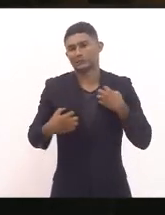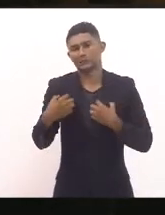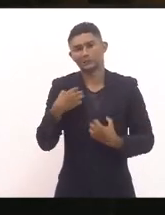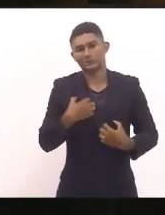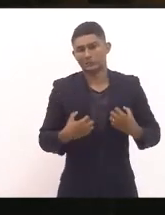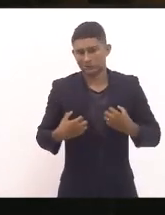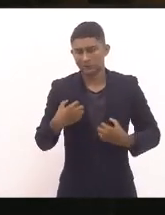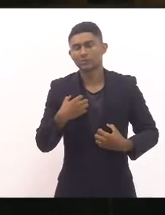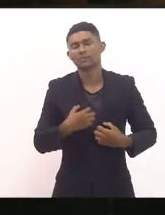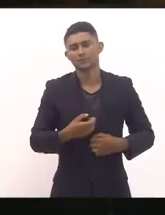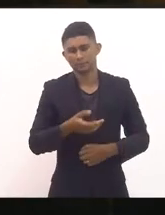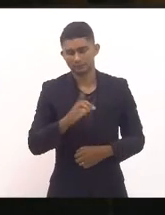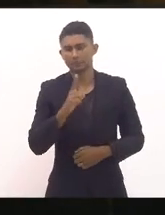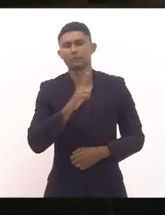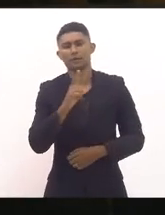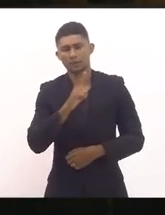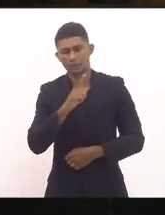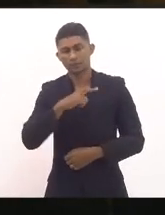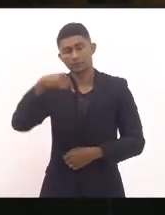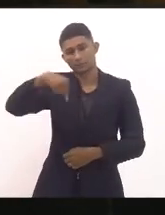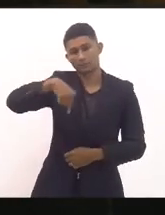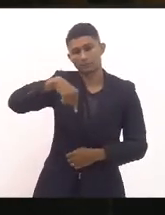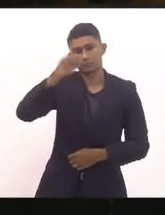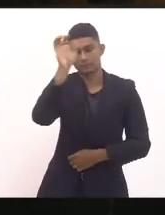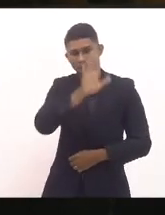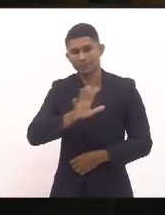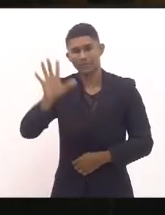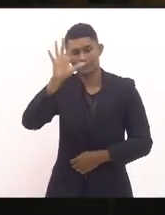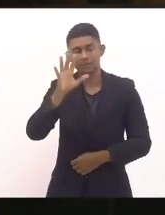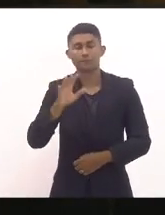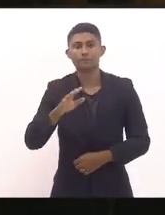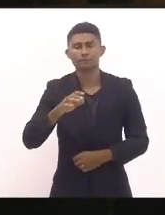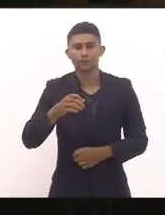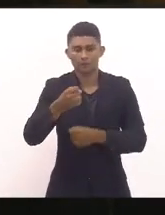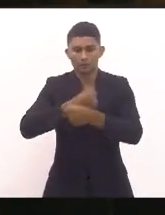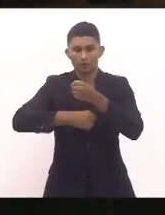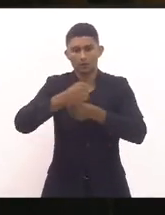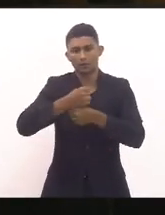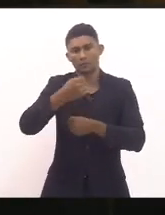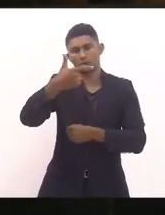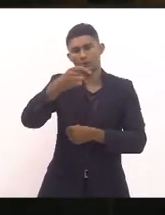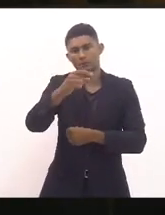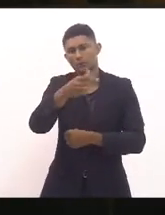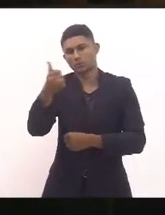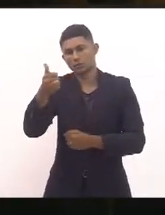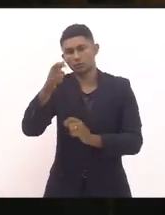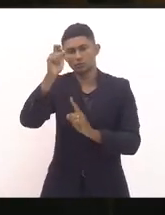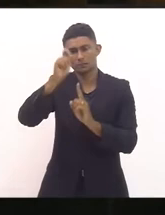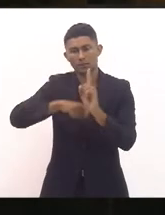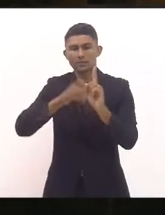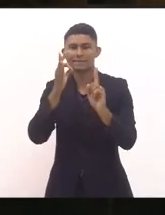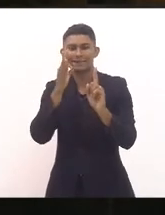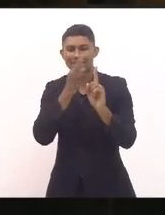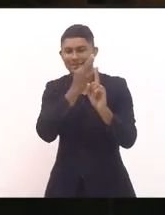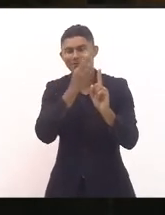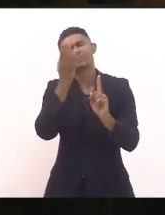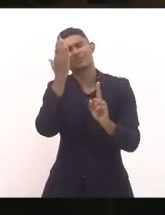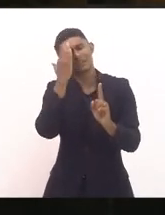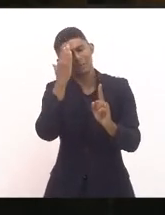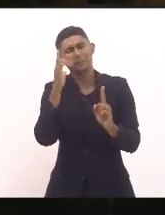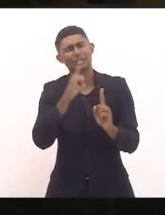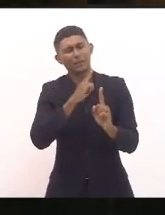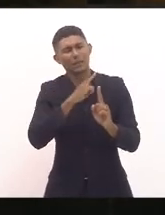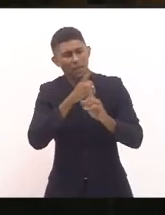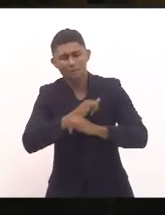clinicamente elevados. Aqui no Brasil, em setembro de 2021, mês marcado em todo o país pela campanha